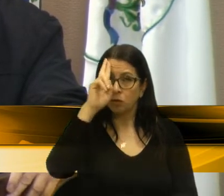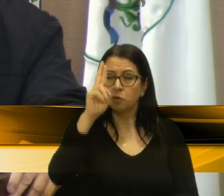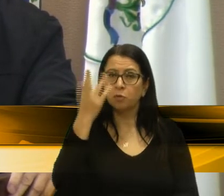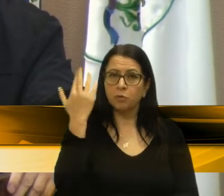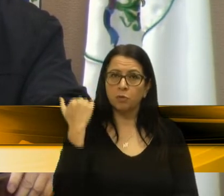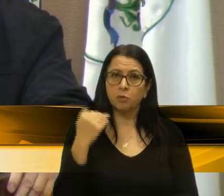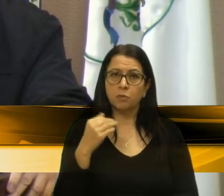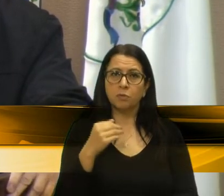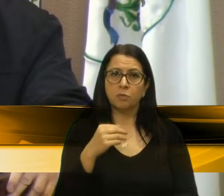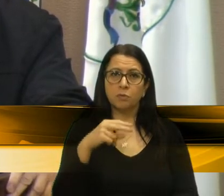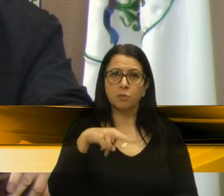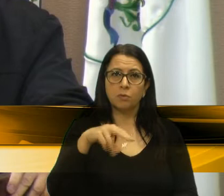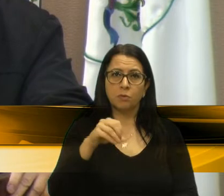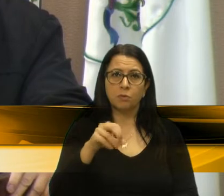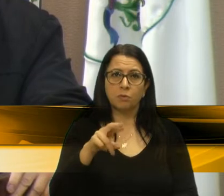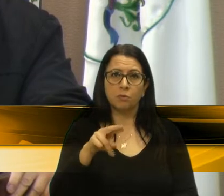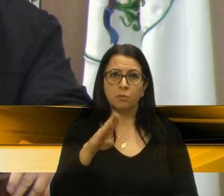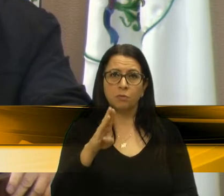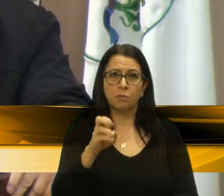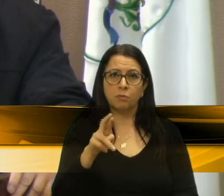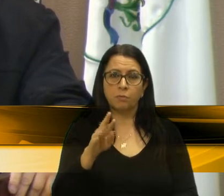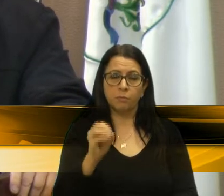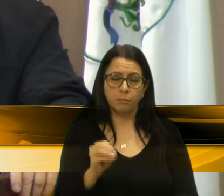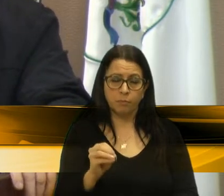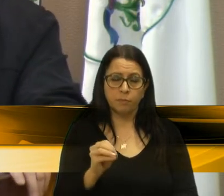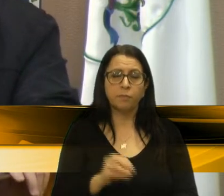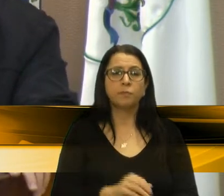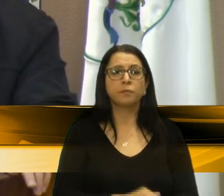era o senhor Norberto Barufaldi.